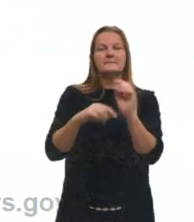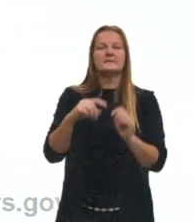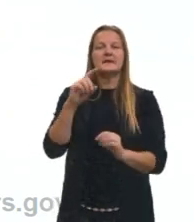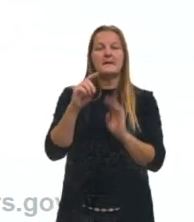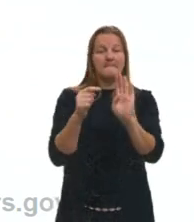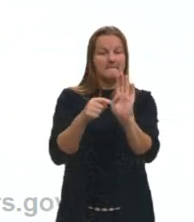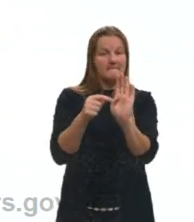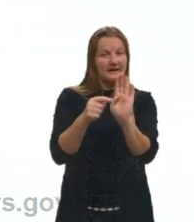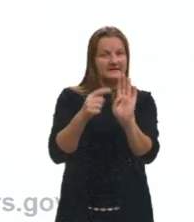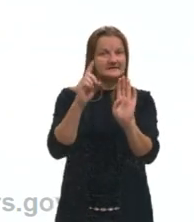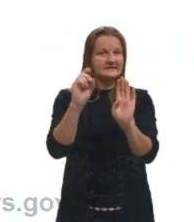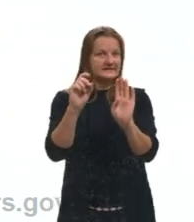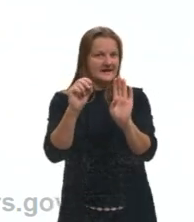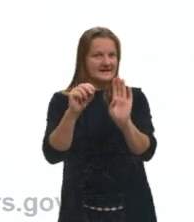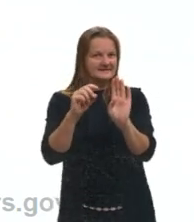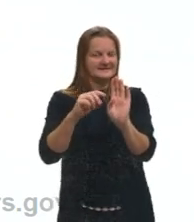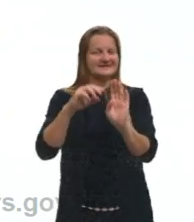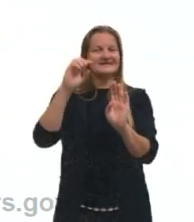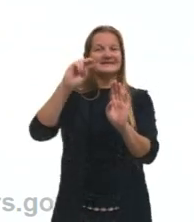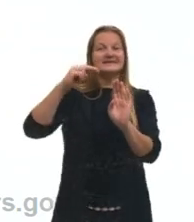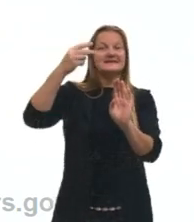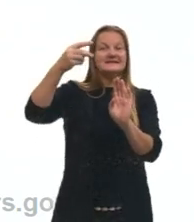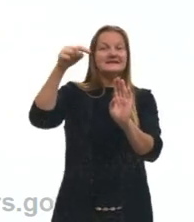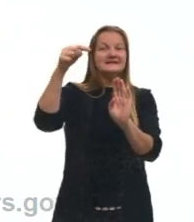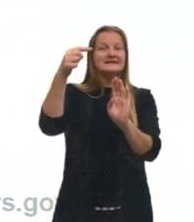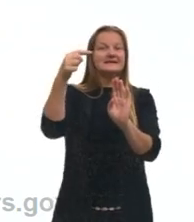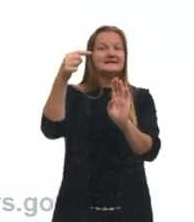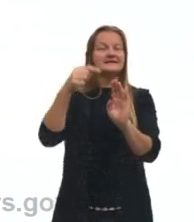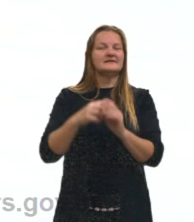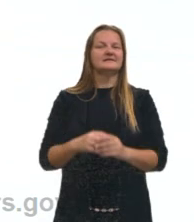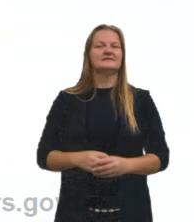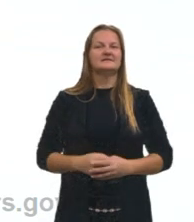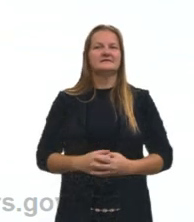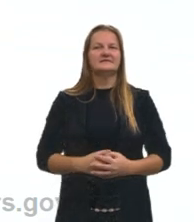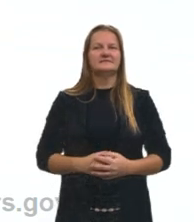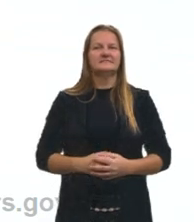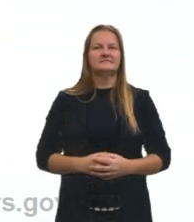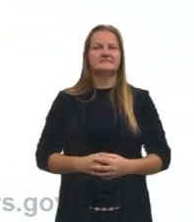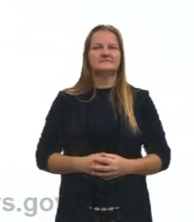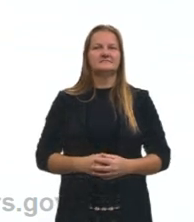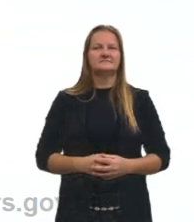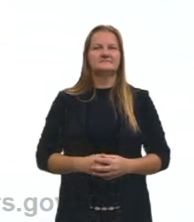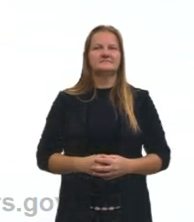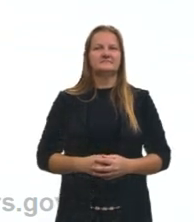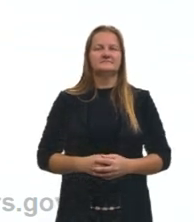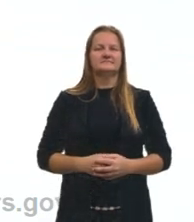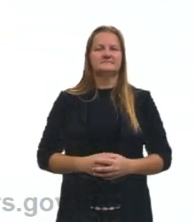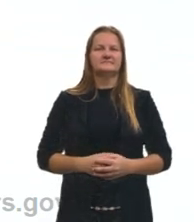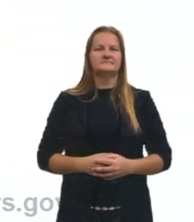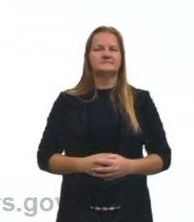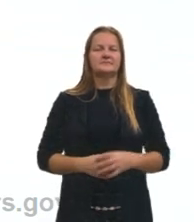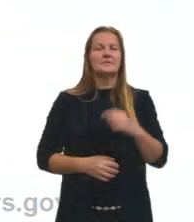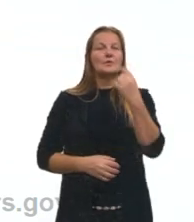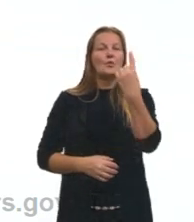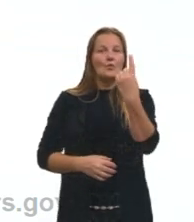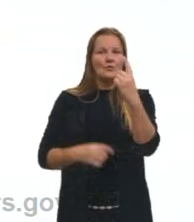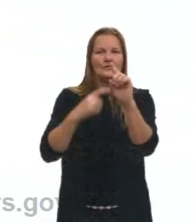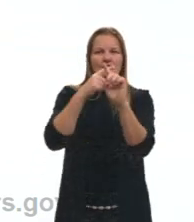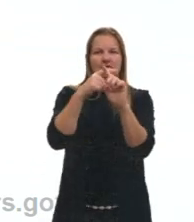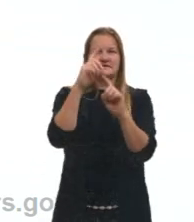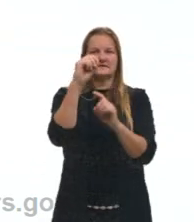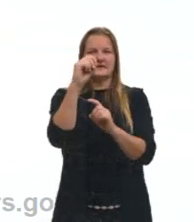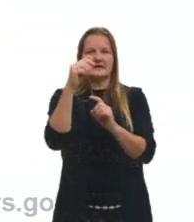o expoente negativo como que vai ficar a 1 x 10 elevado na minha assim